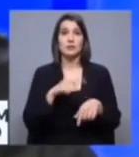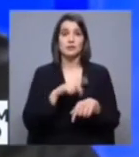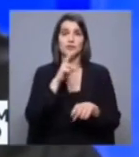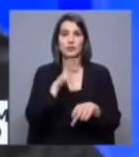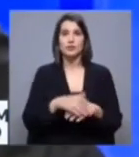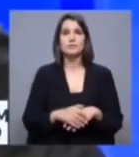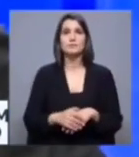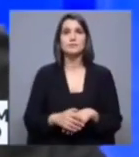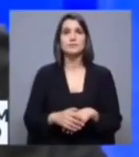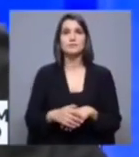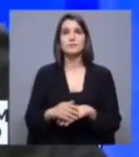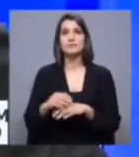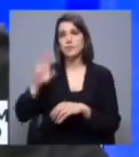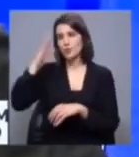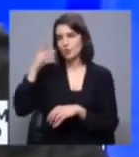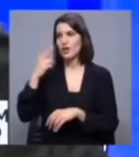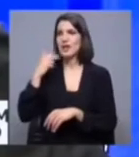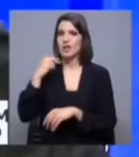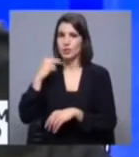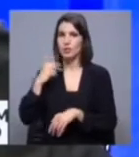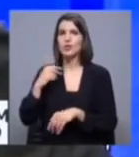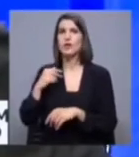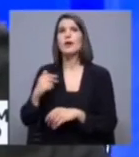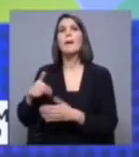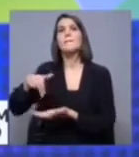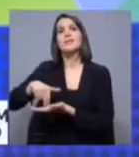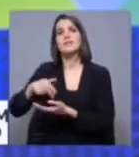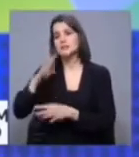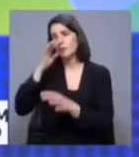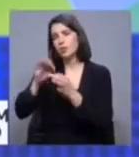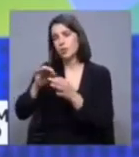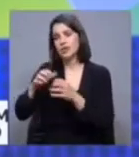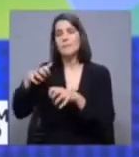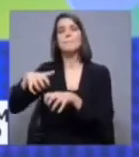respostas. Não sei que o André Ventura passa pouco tempo no Parlamento.